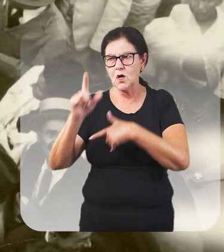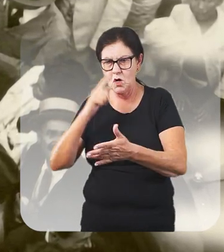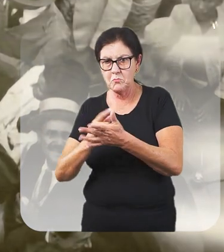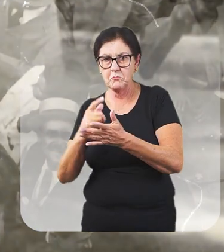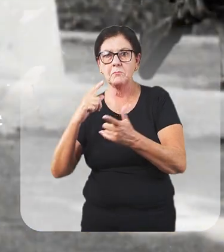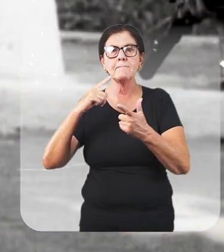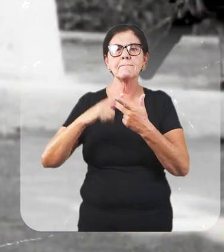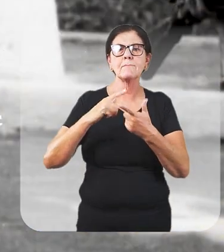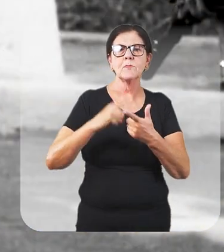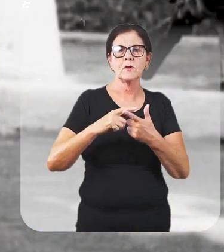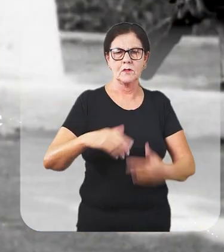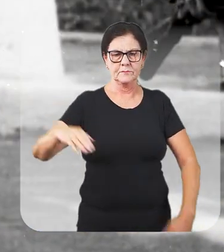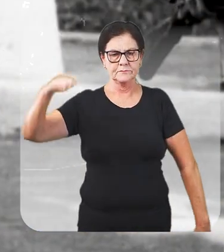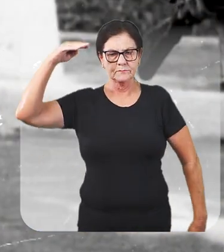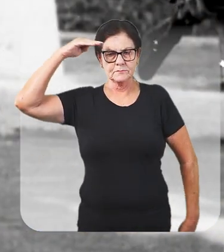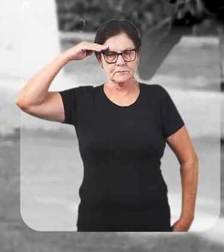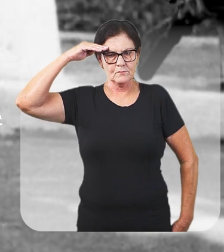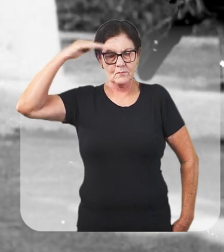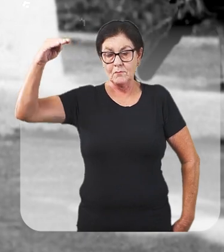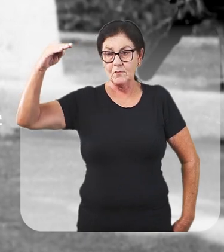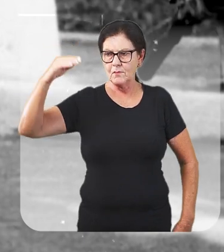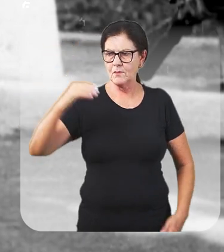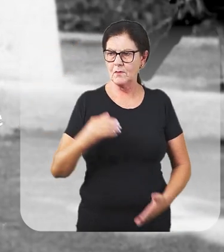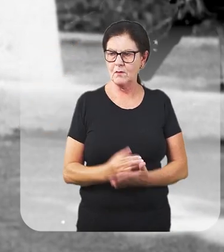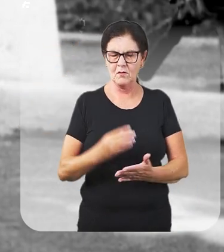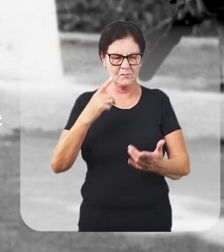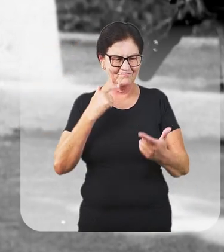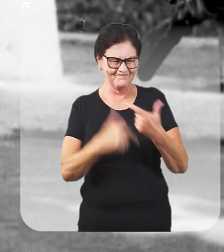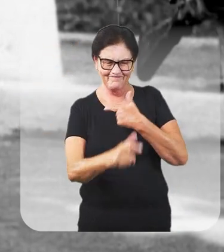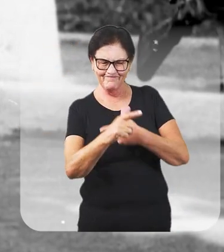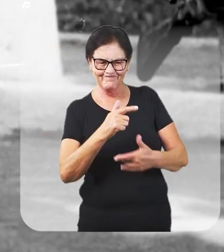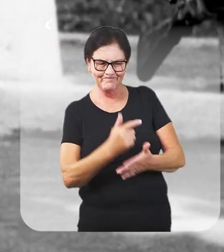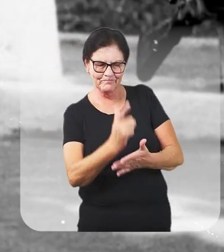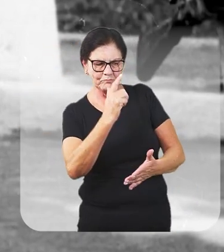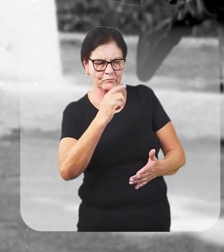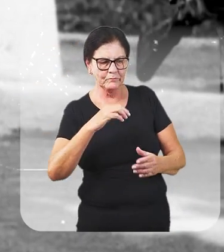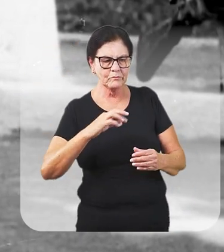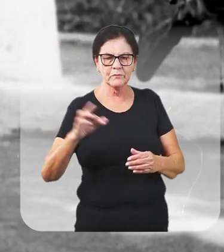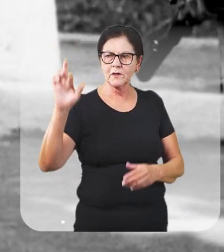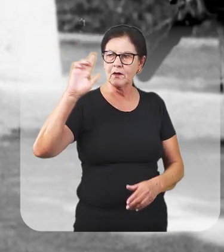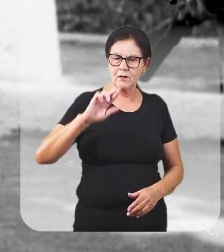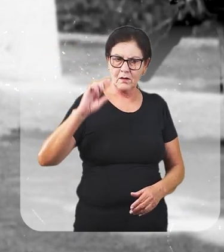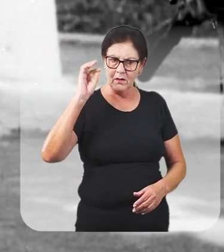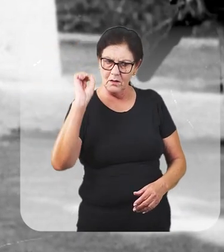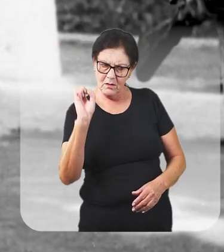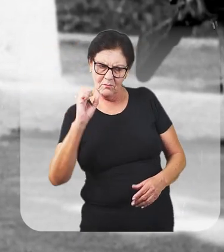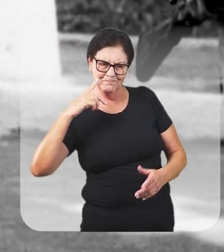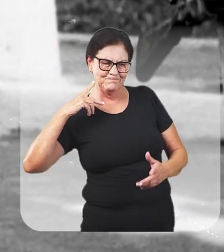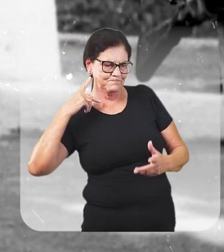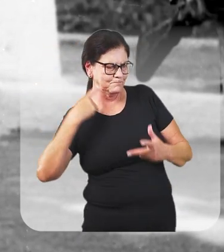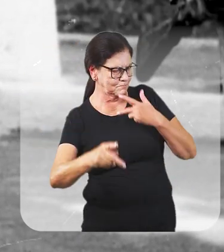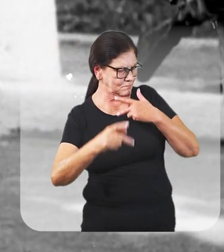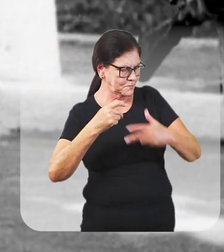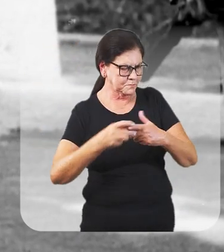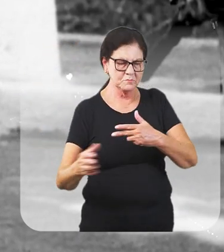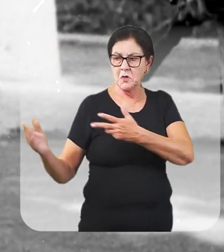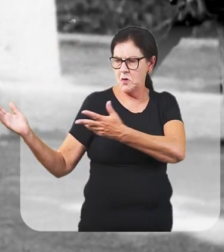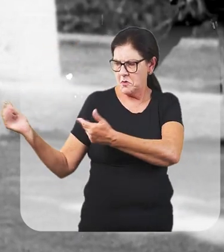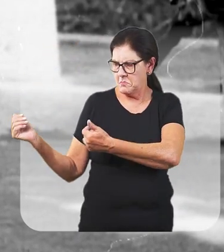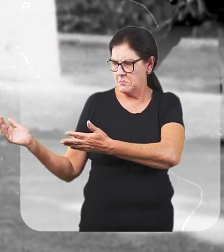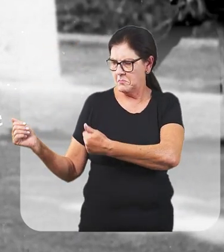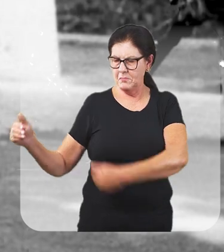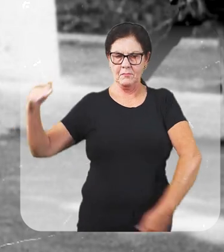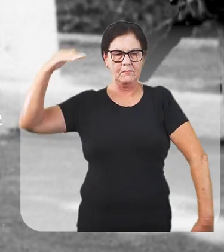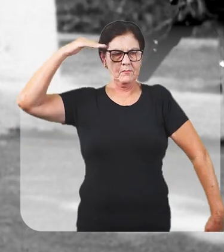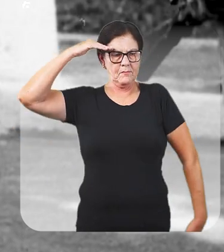seu auge. No exército, a divisão entre legalistas e revolucionários se intensificava. Muitos jovens oficiais